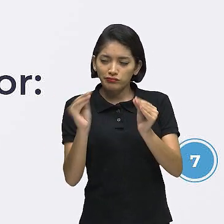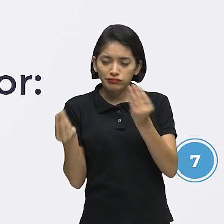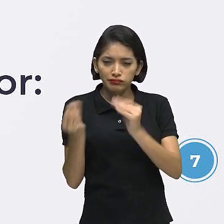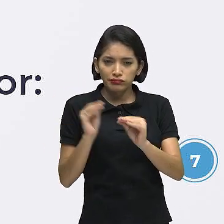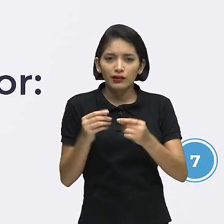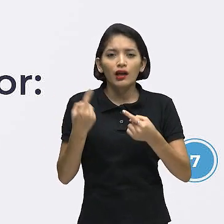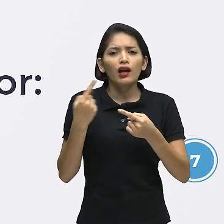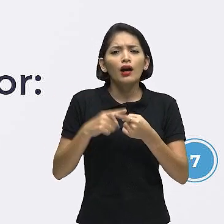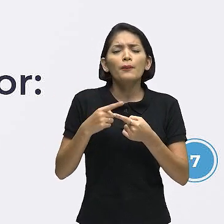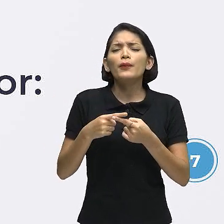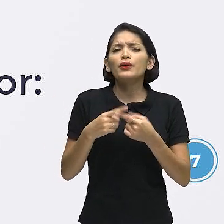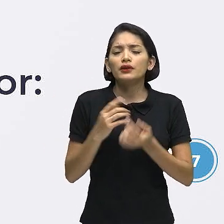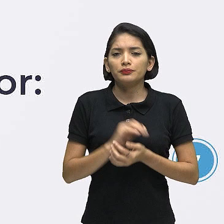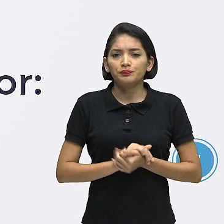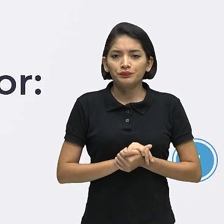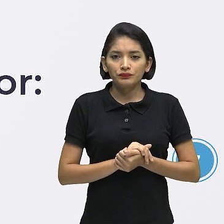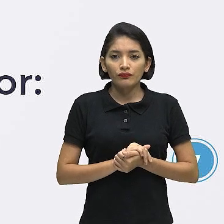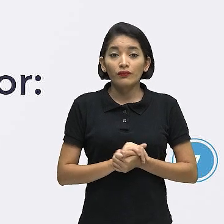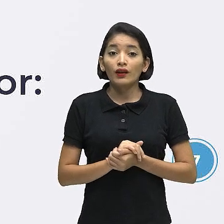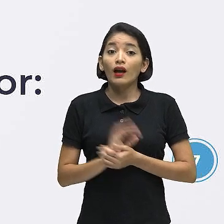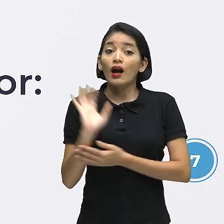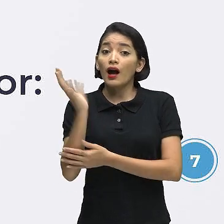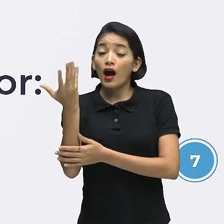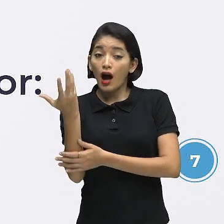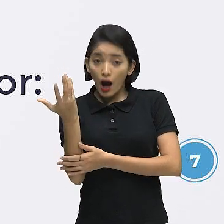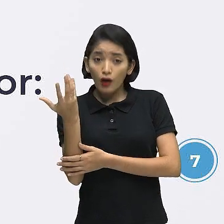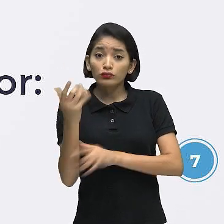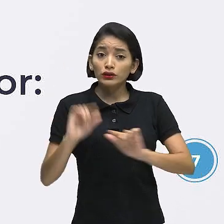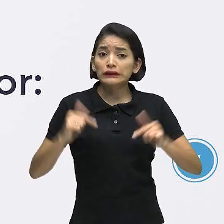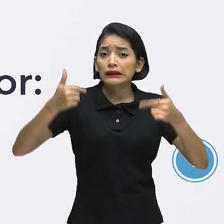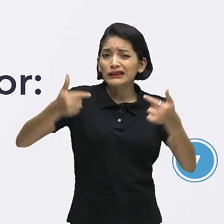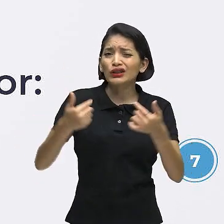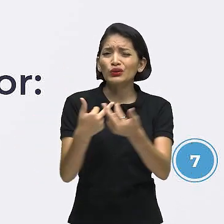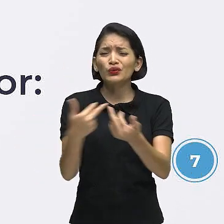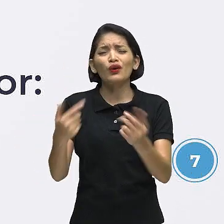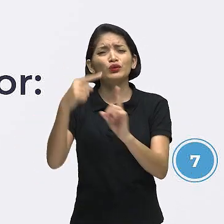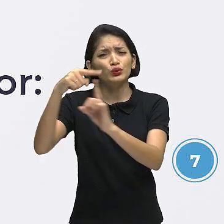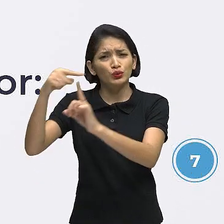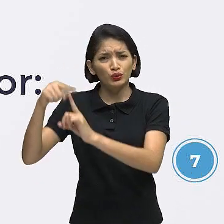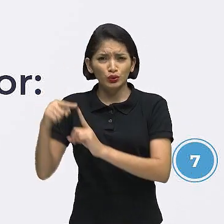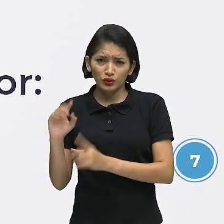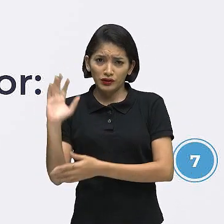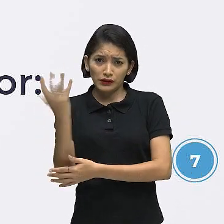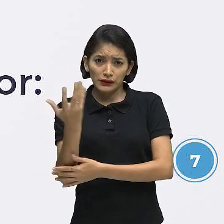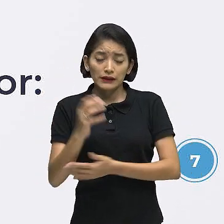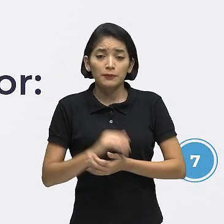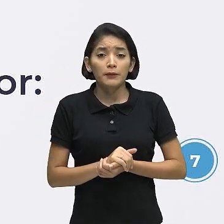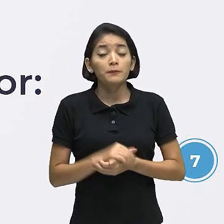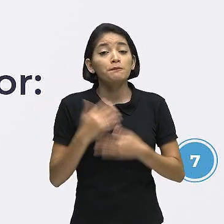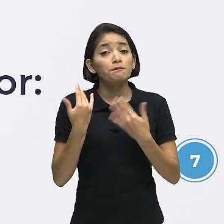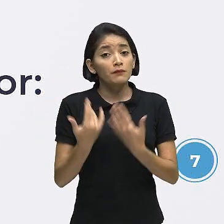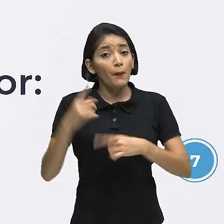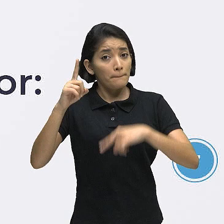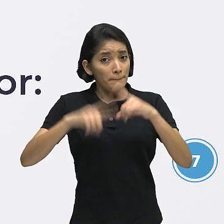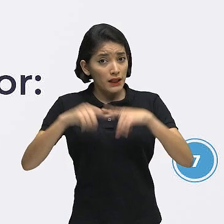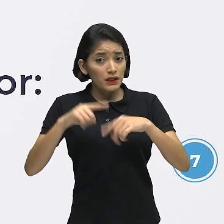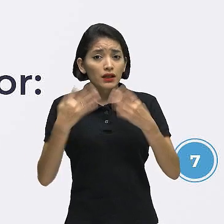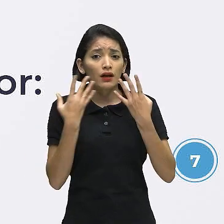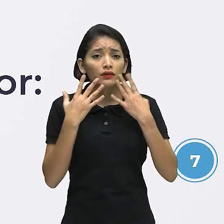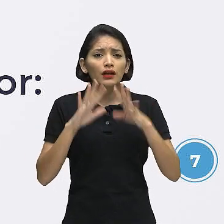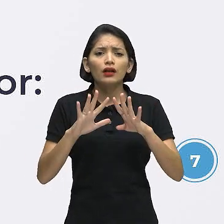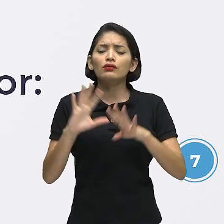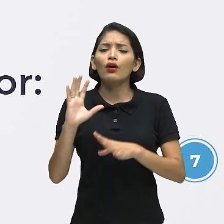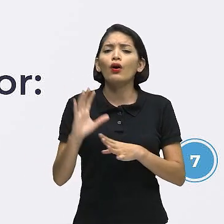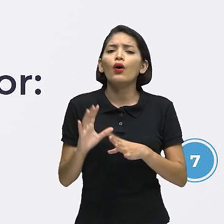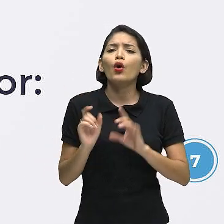é o resultado ali da ação conjunta de diversos fatores. Esse recurso natural, ele é formado